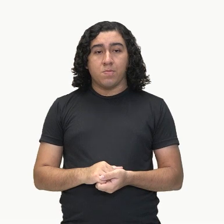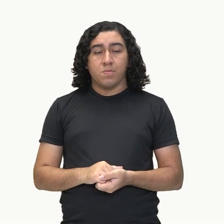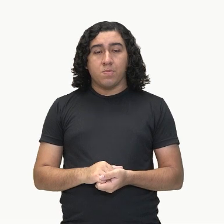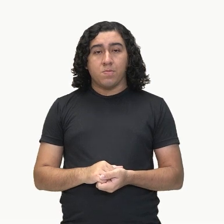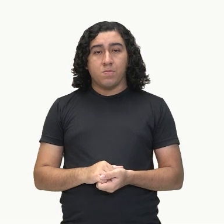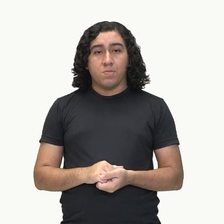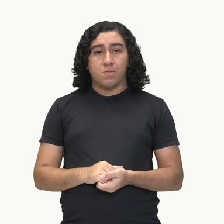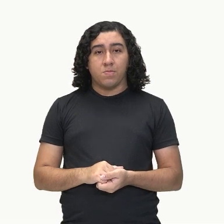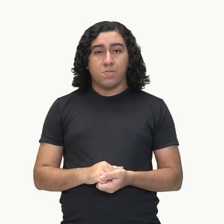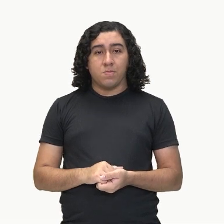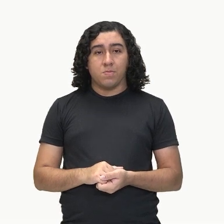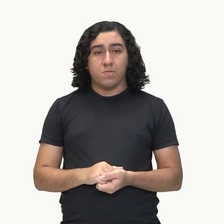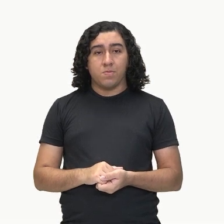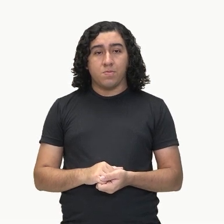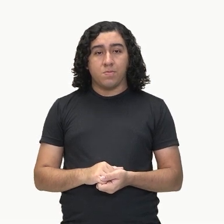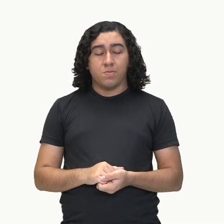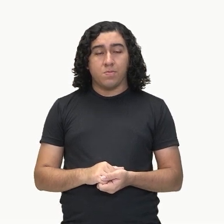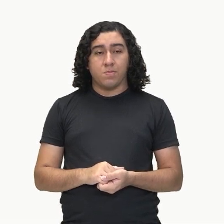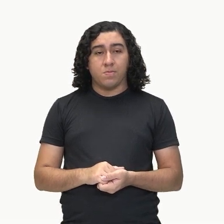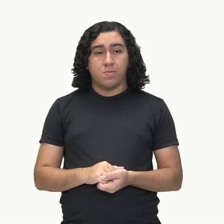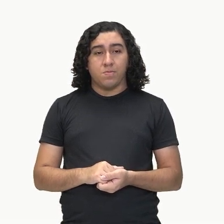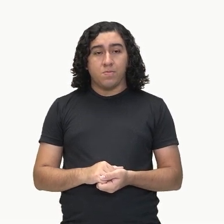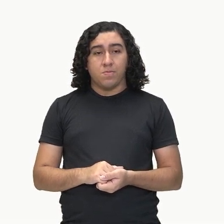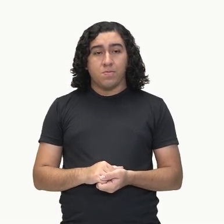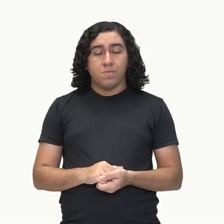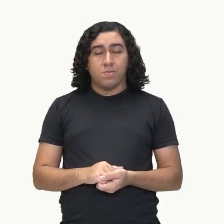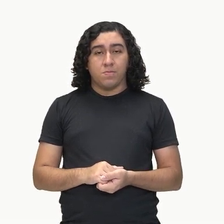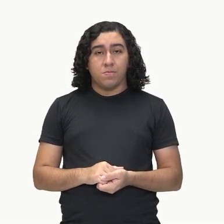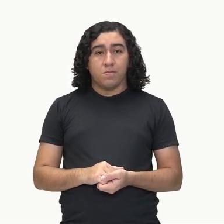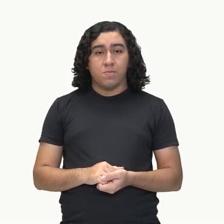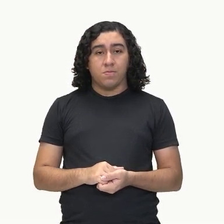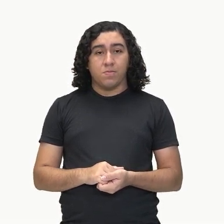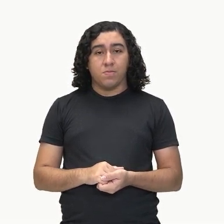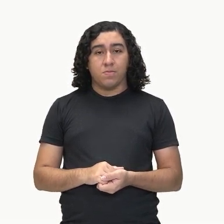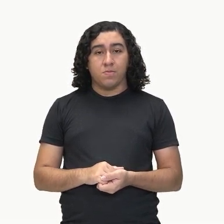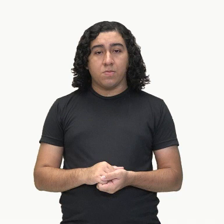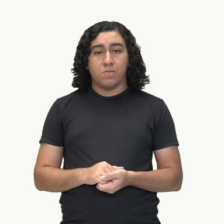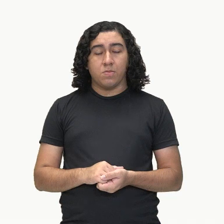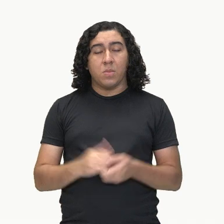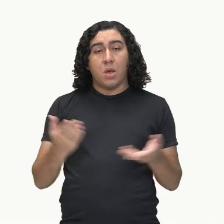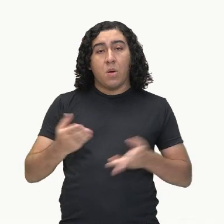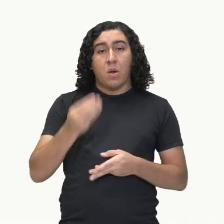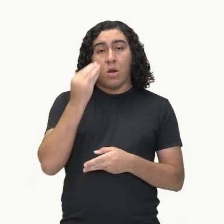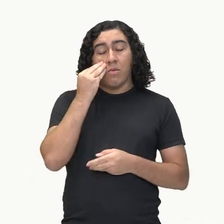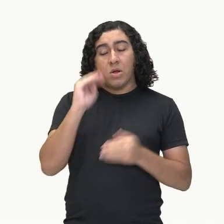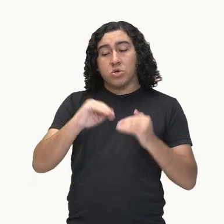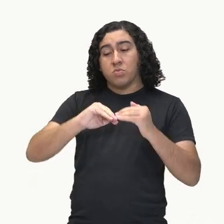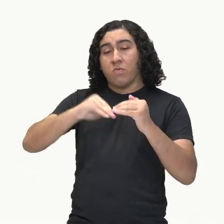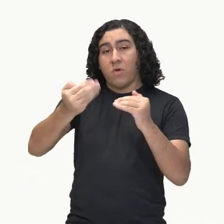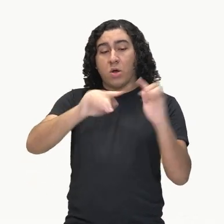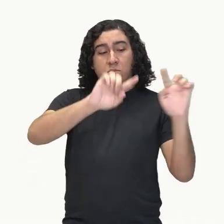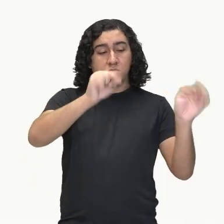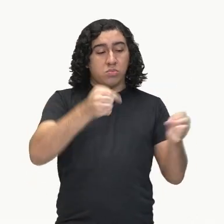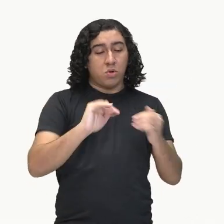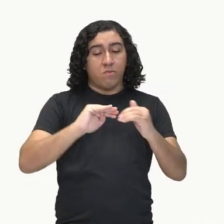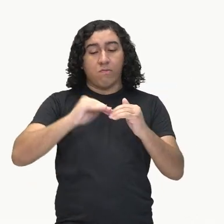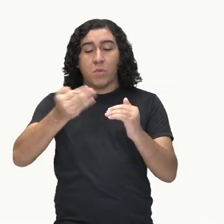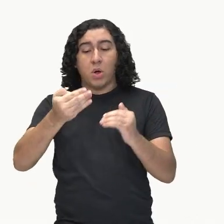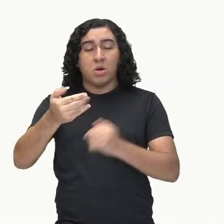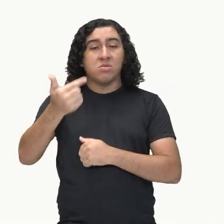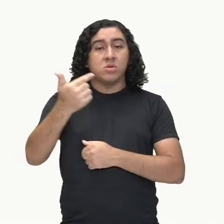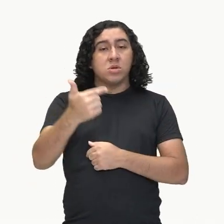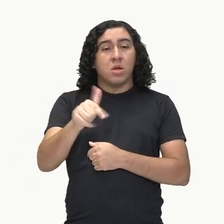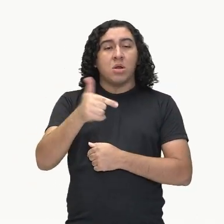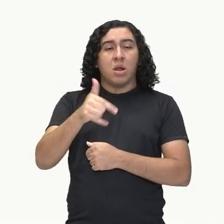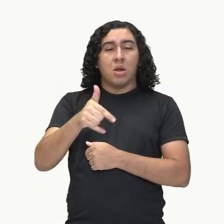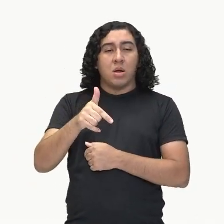à frente do parêntese, ali pelo lado de fora. Quando não há nenhum sinal, como é